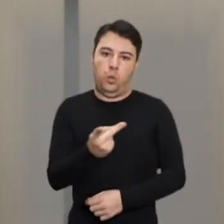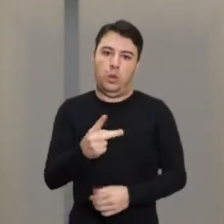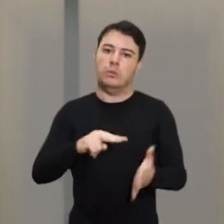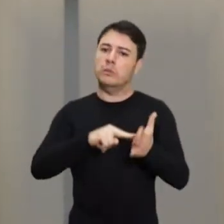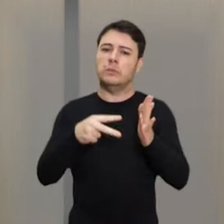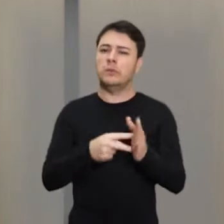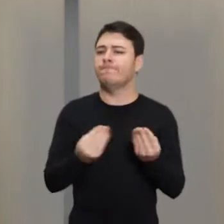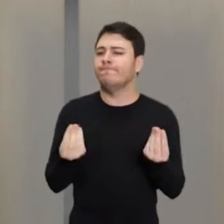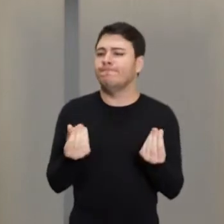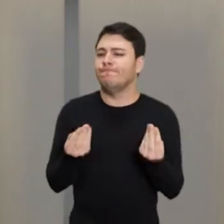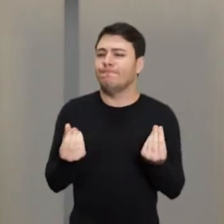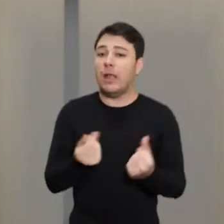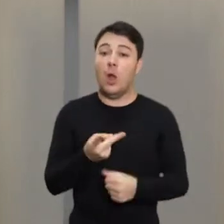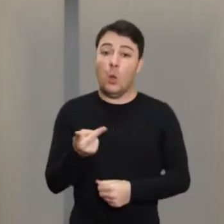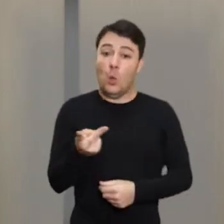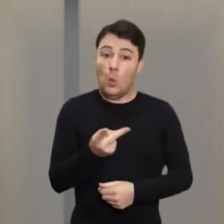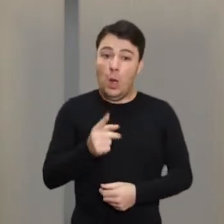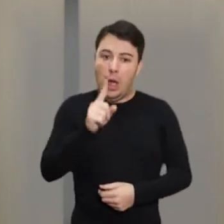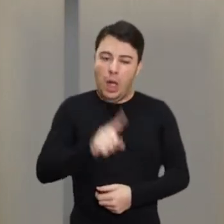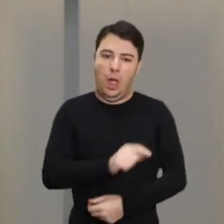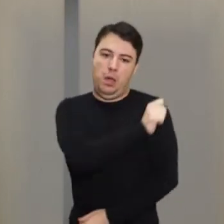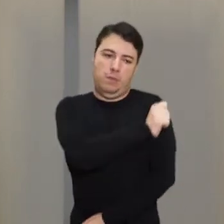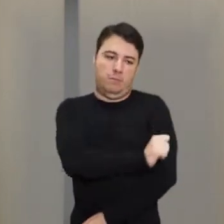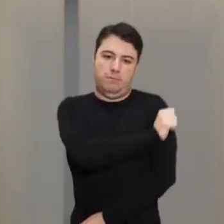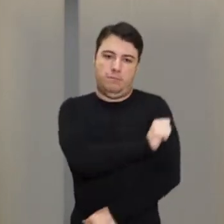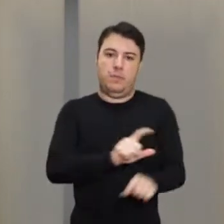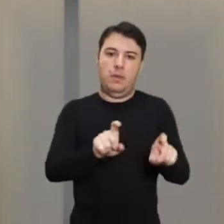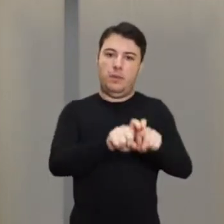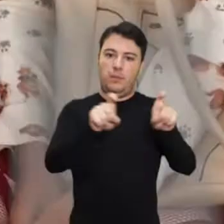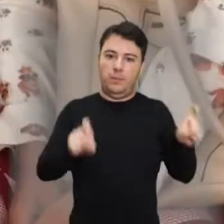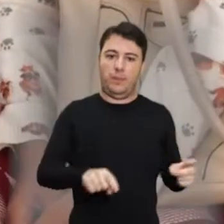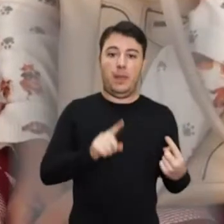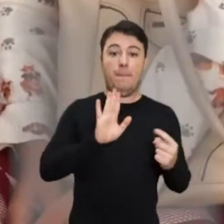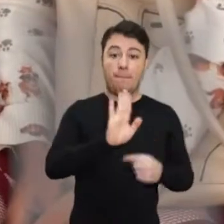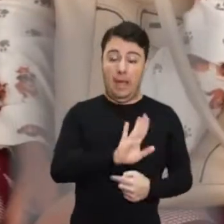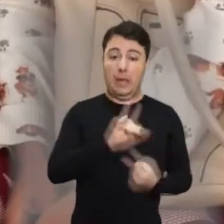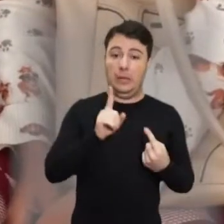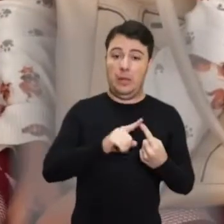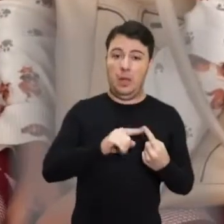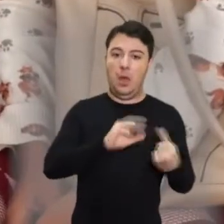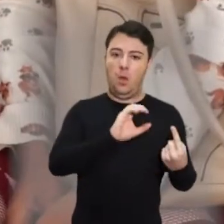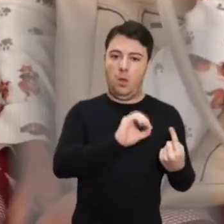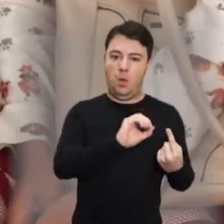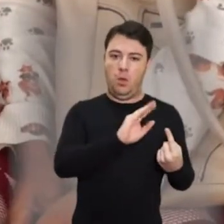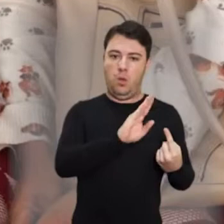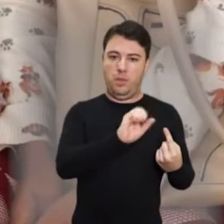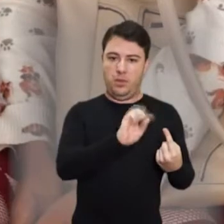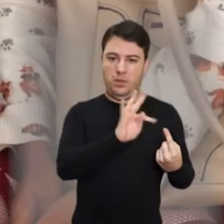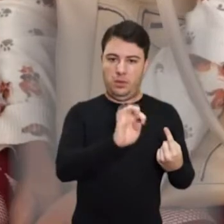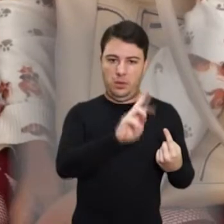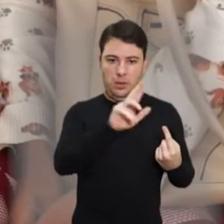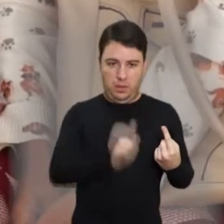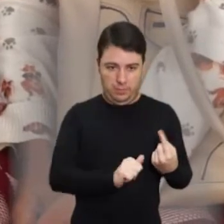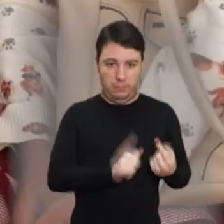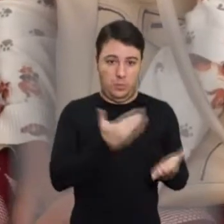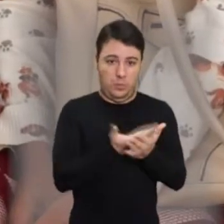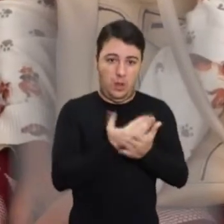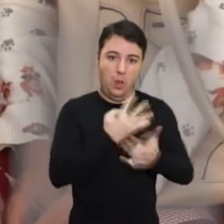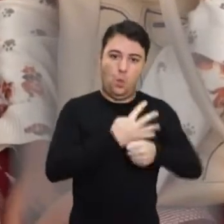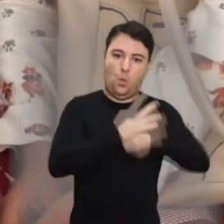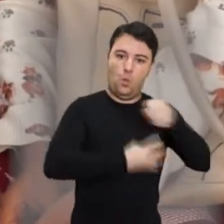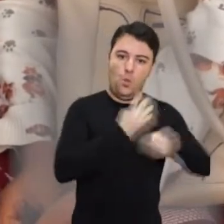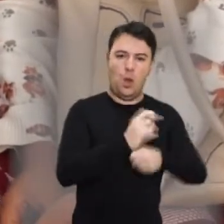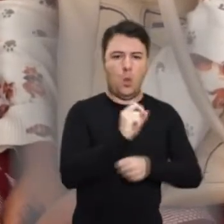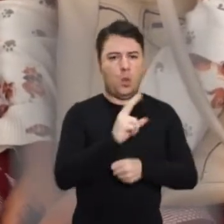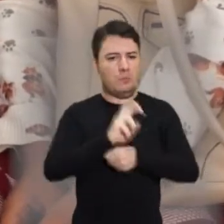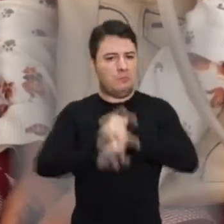enfermeira obstetra como para a obstetriz. Qual que é a diferença? A enfermeira obstetra, ela faz 4 ou 5 anos de formação em enfermagem e depois ela